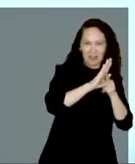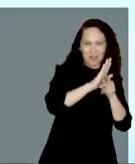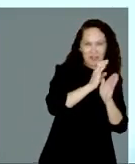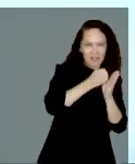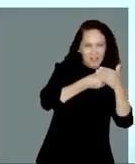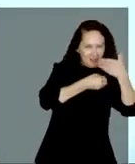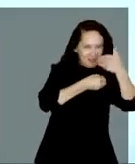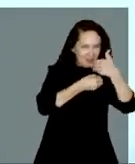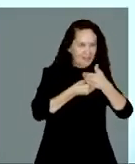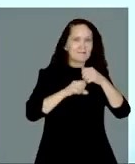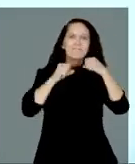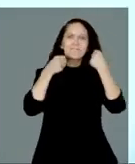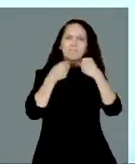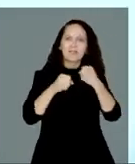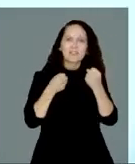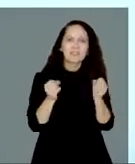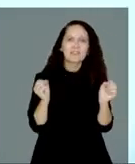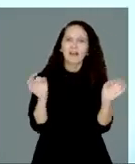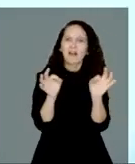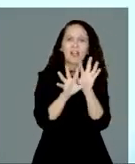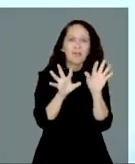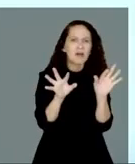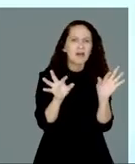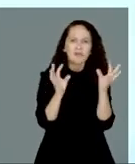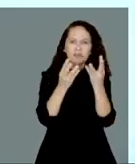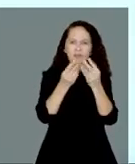vocês que